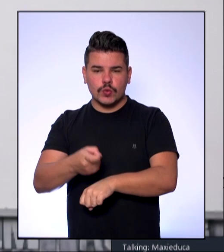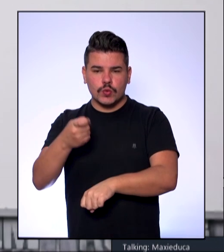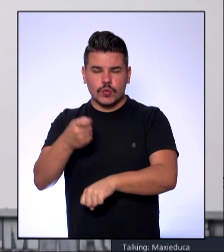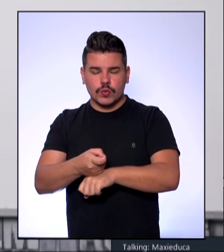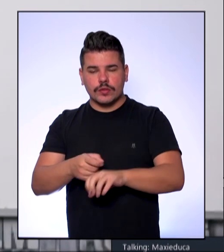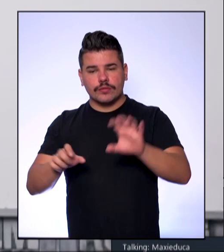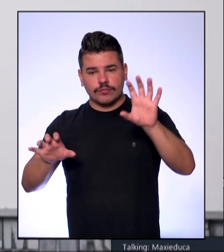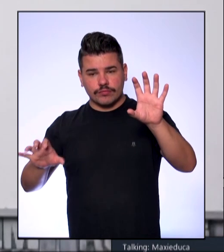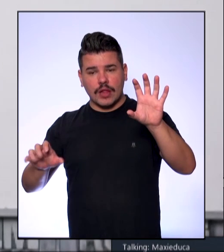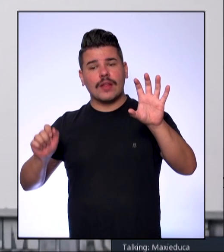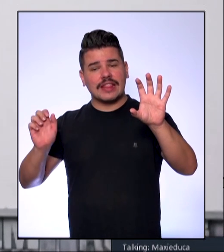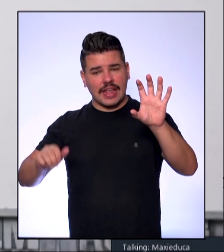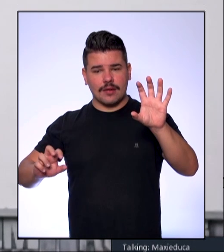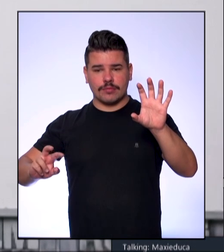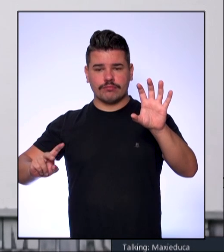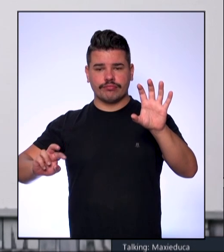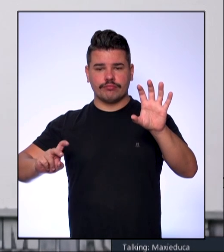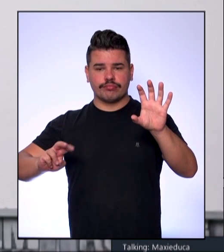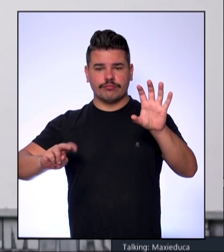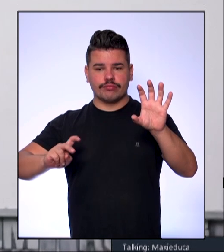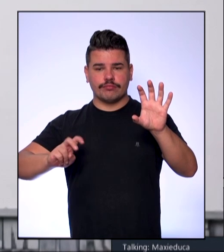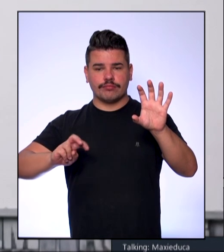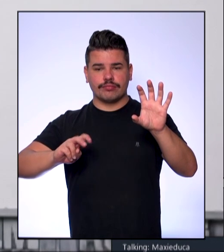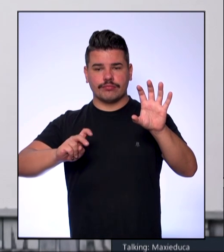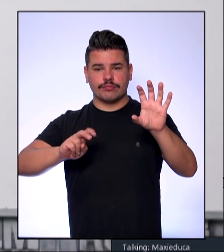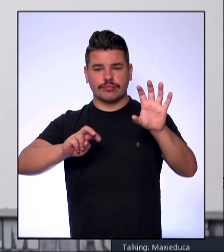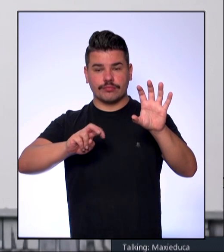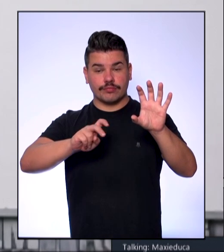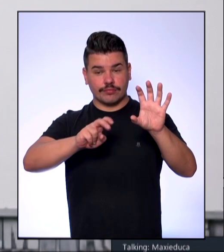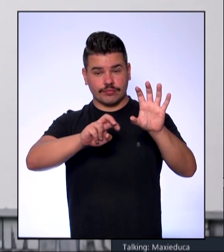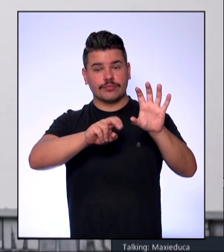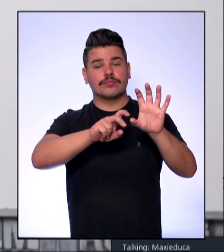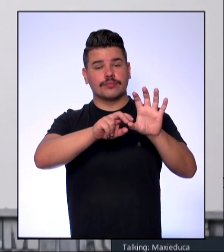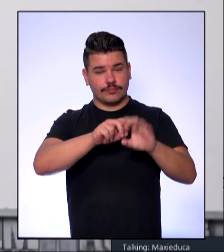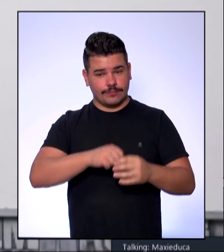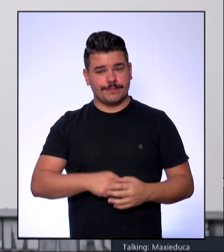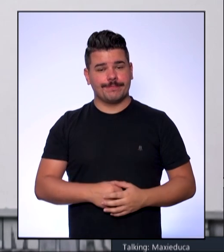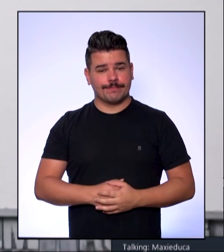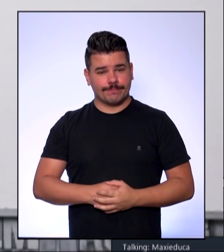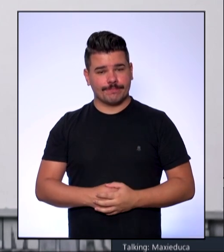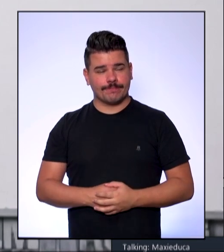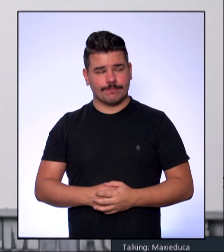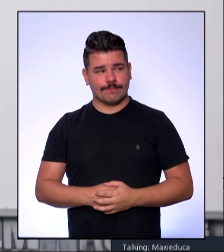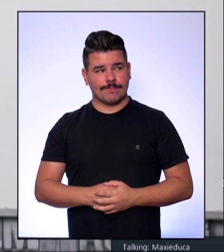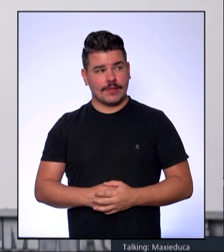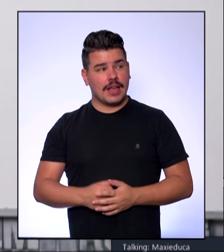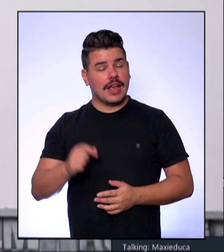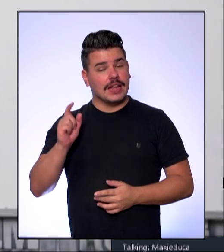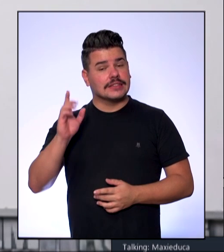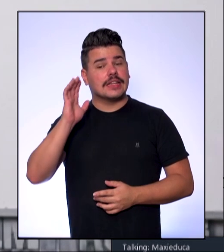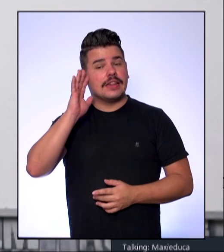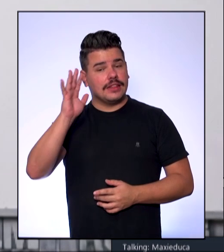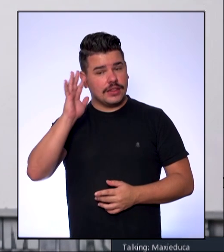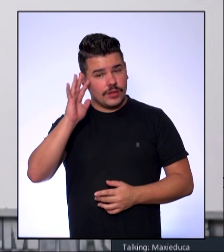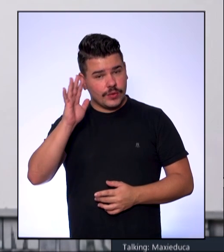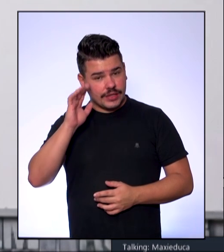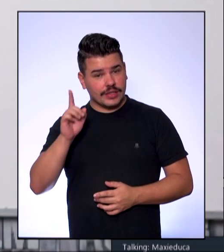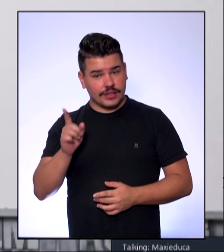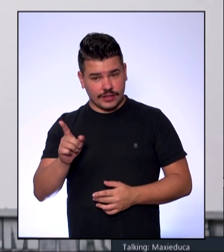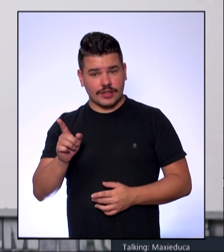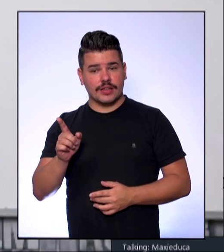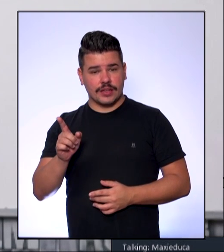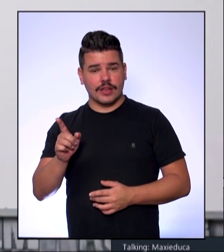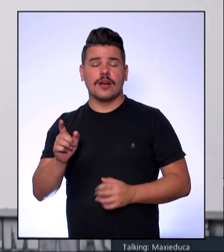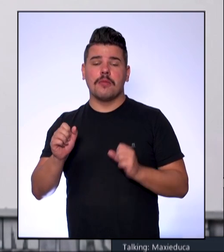perspectiva? Essa primeira teoria, obviamente, vai estar vinculado